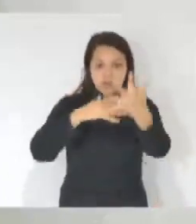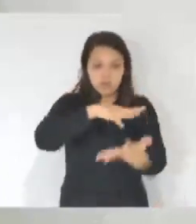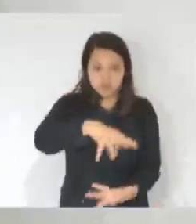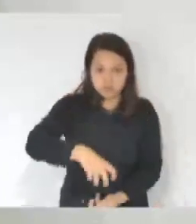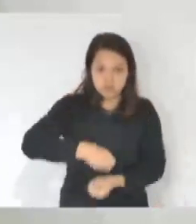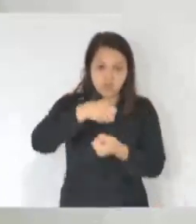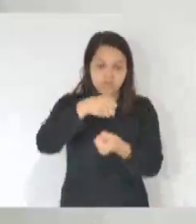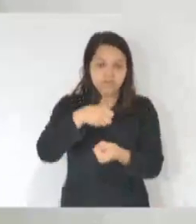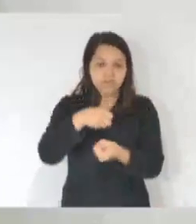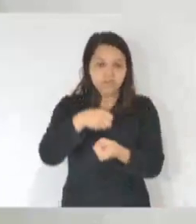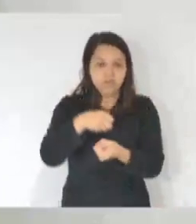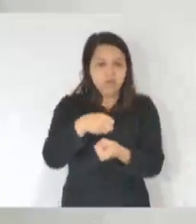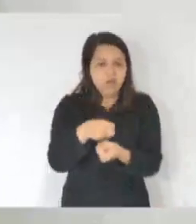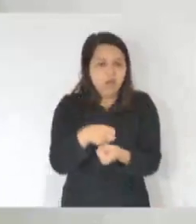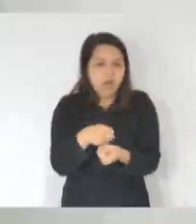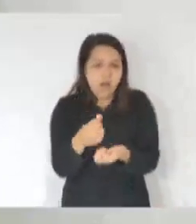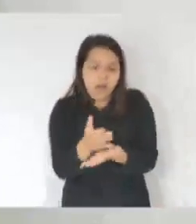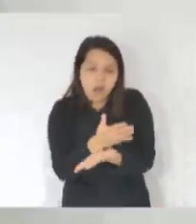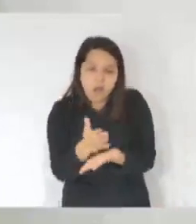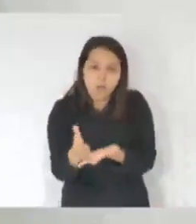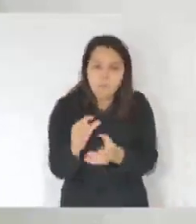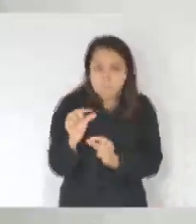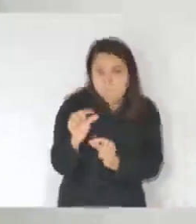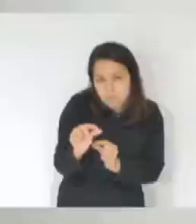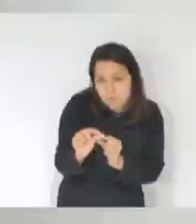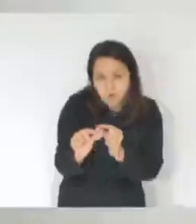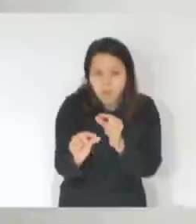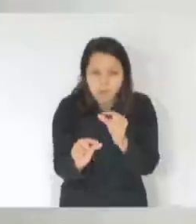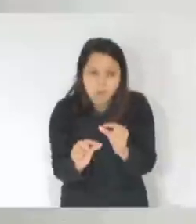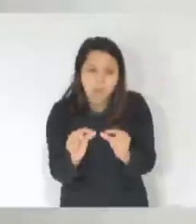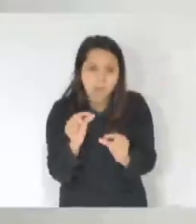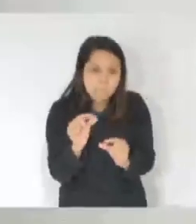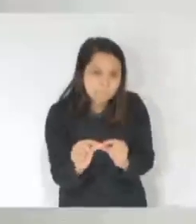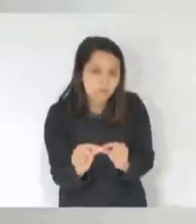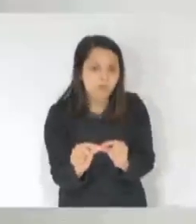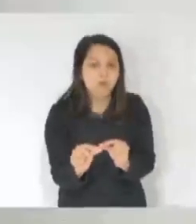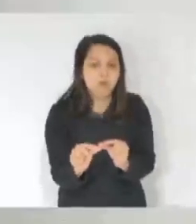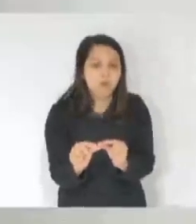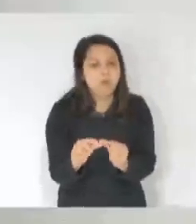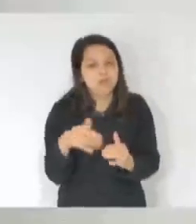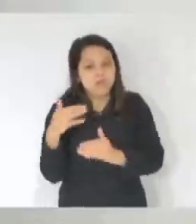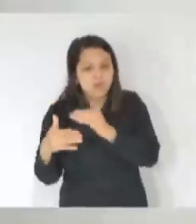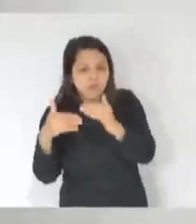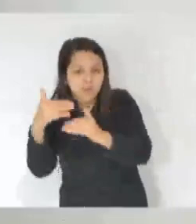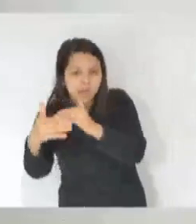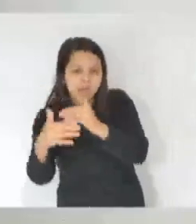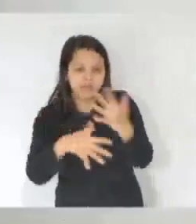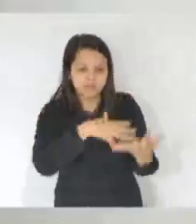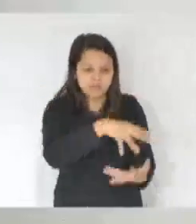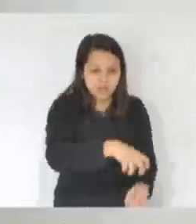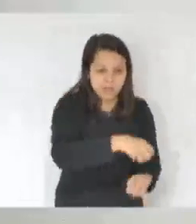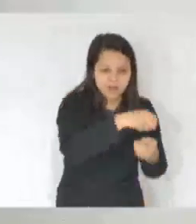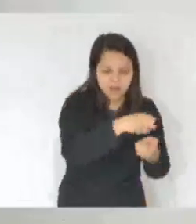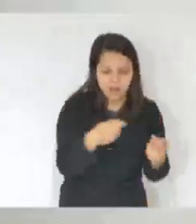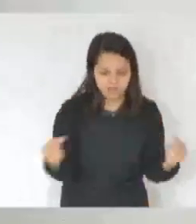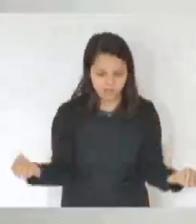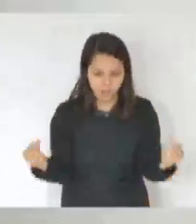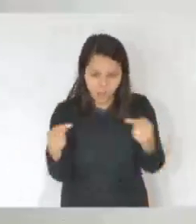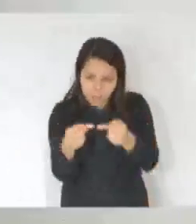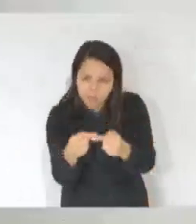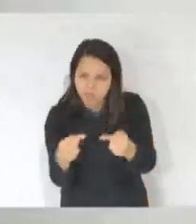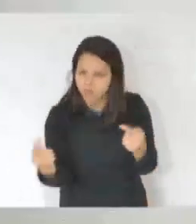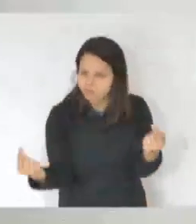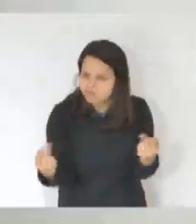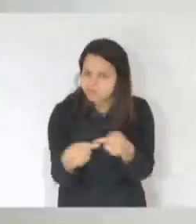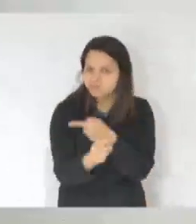muito numa dicotomia se desenvolvimento e sustentabilidade, se as duas coisas combinam, mas num processo de